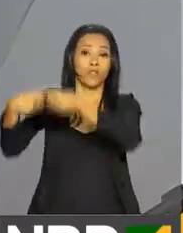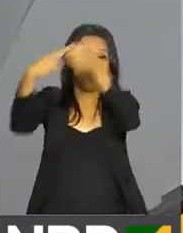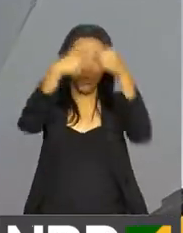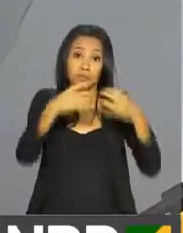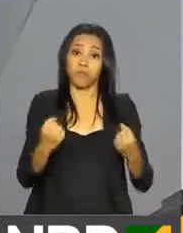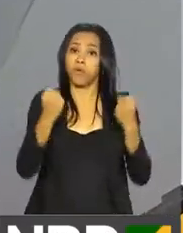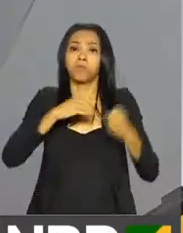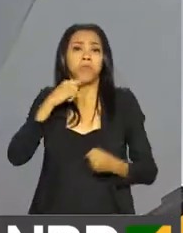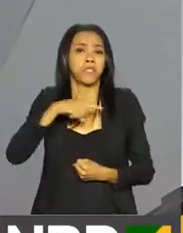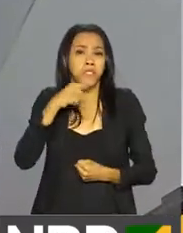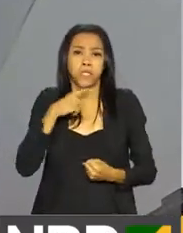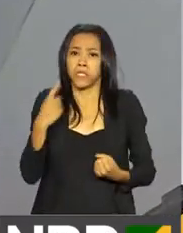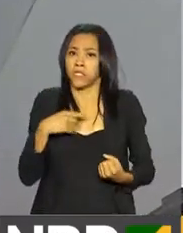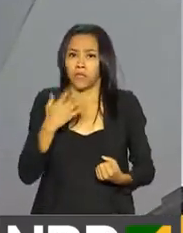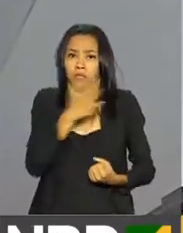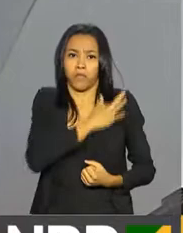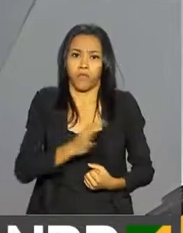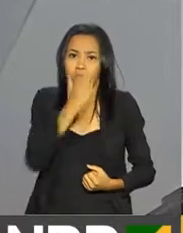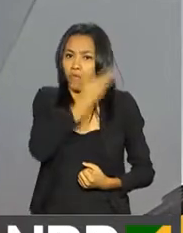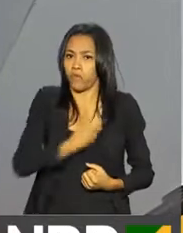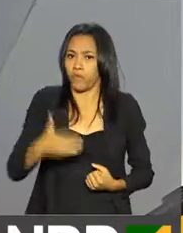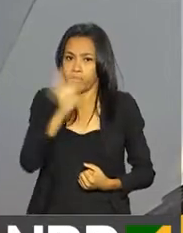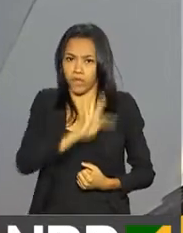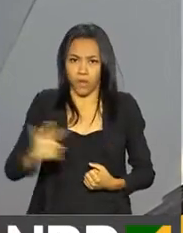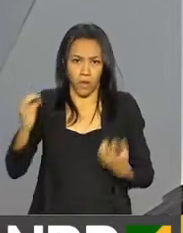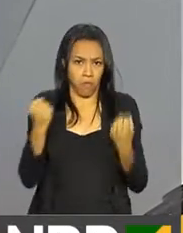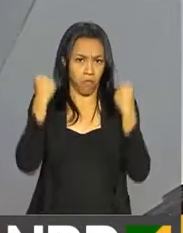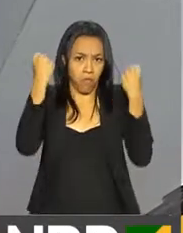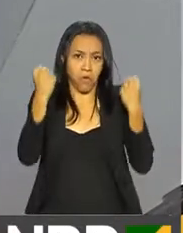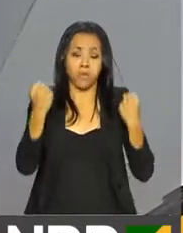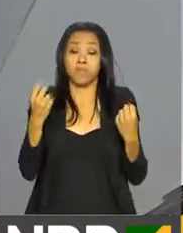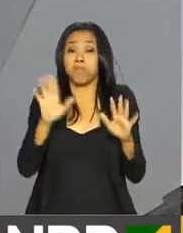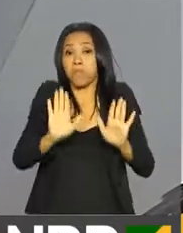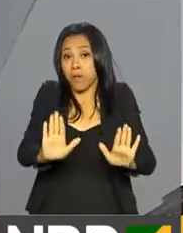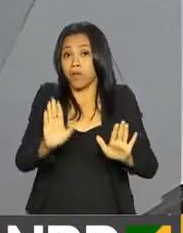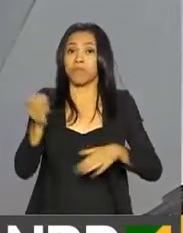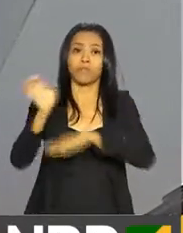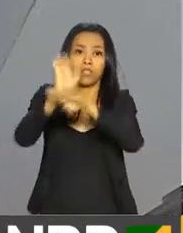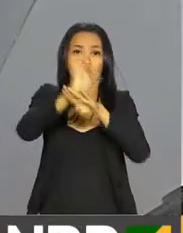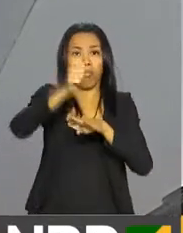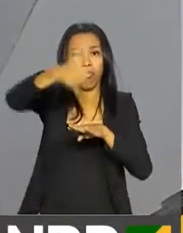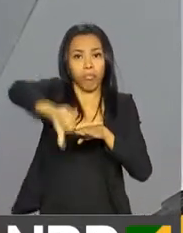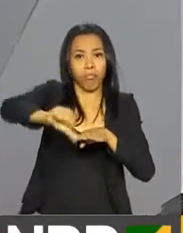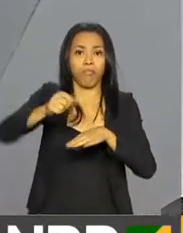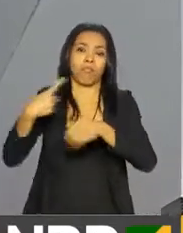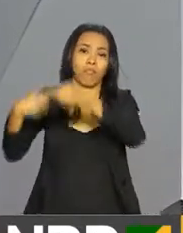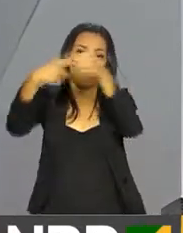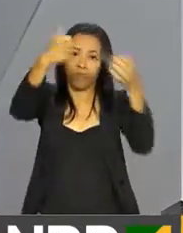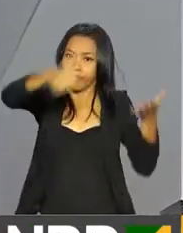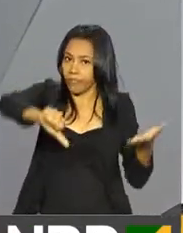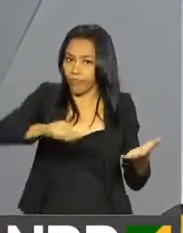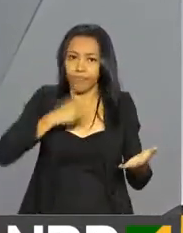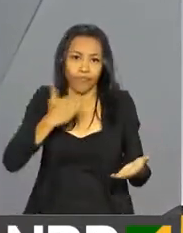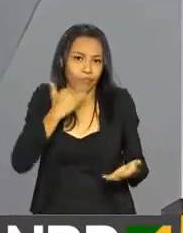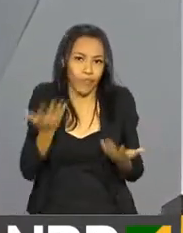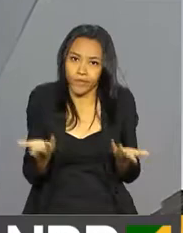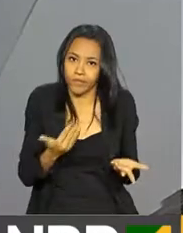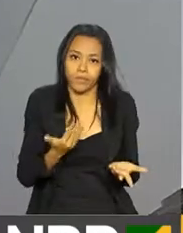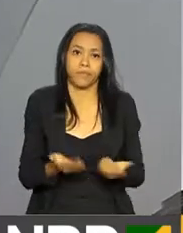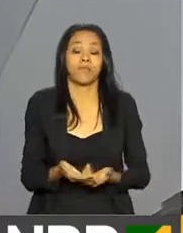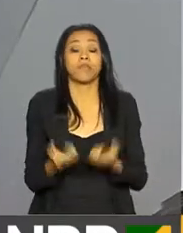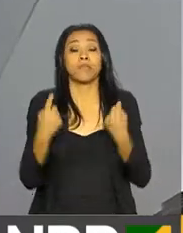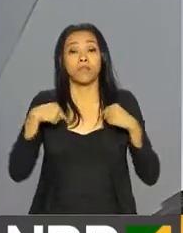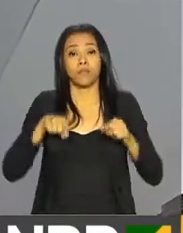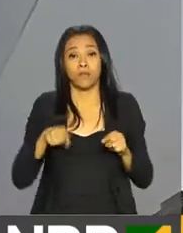tem uma união forte que o município fraco e um estado fraco e nós estamos enfrentando dificuldades e extraordinárias nesse panorama federativo